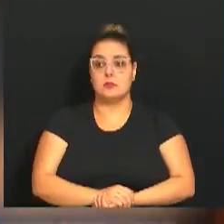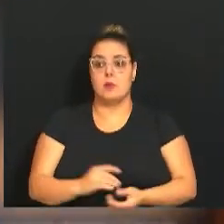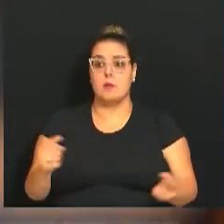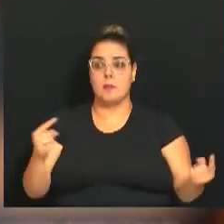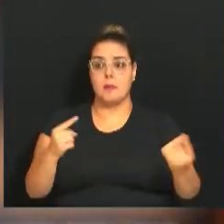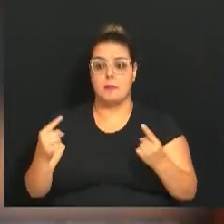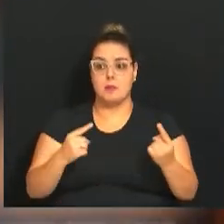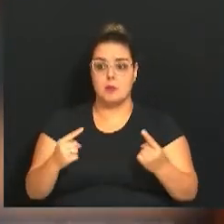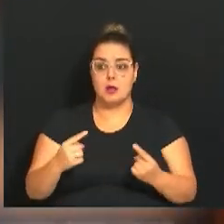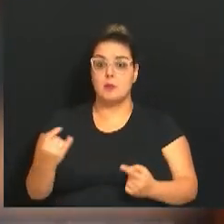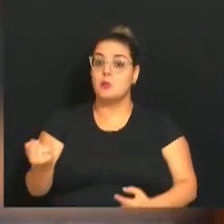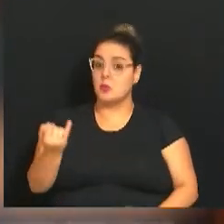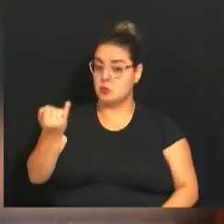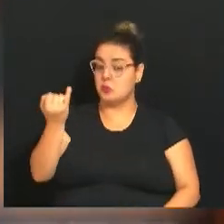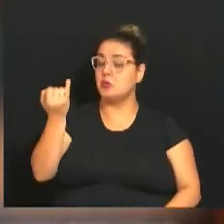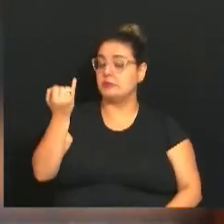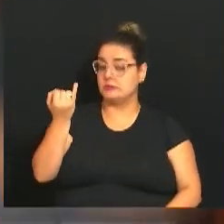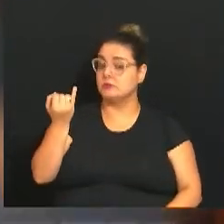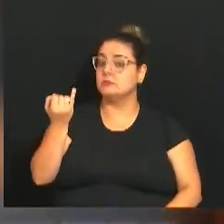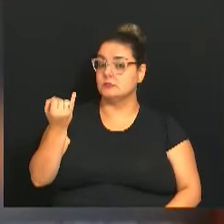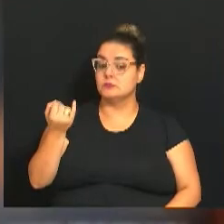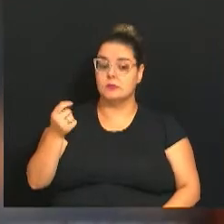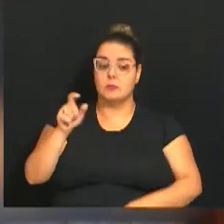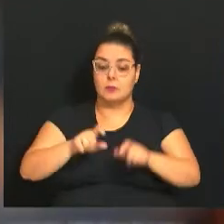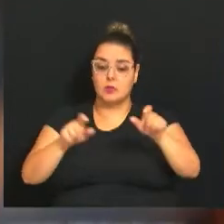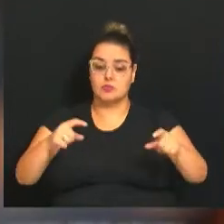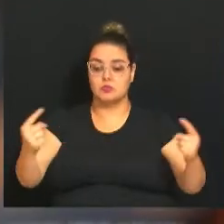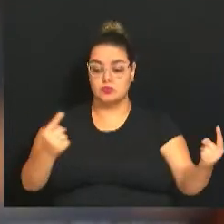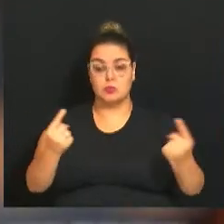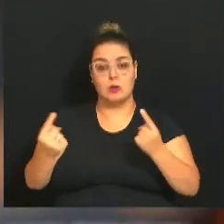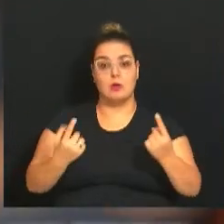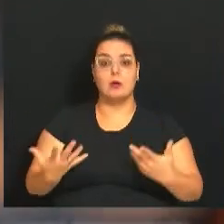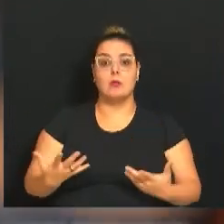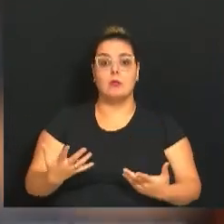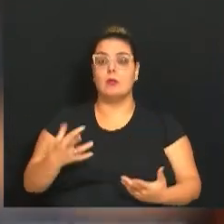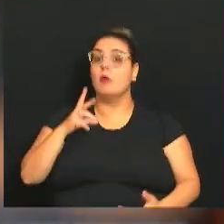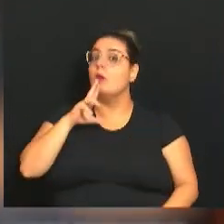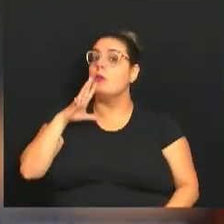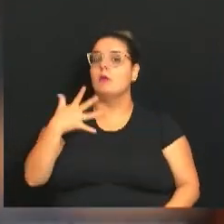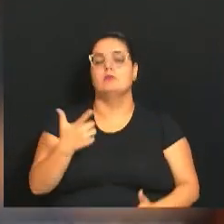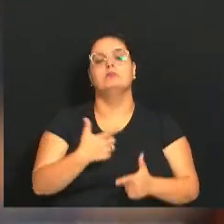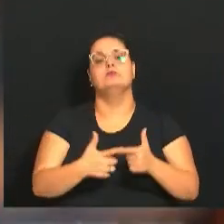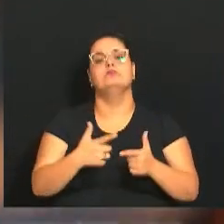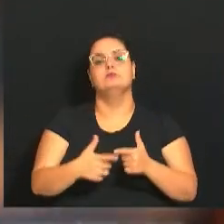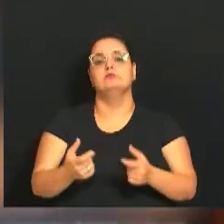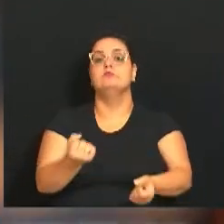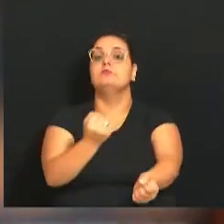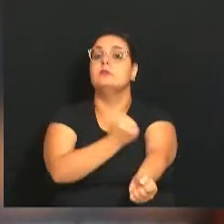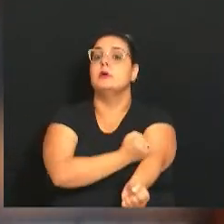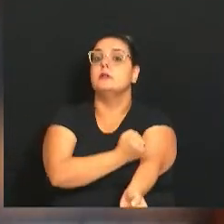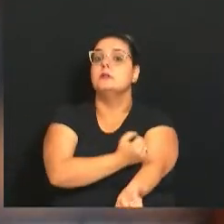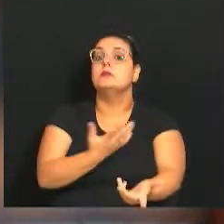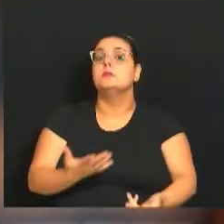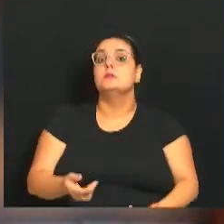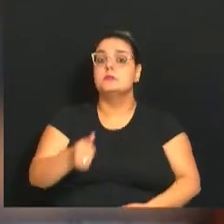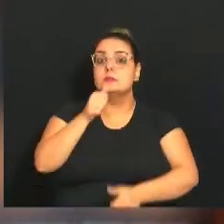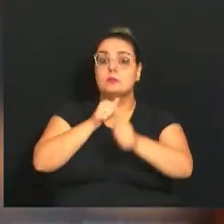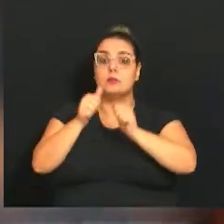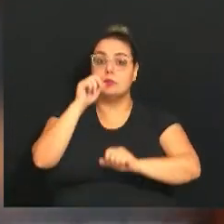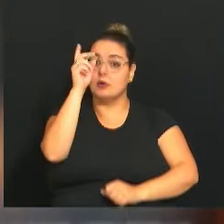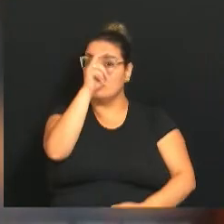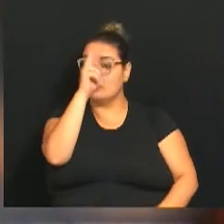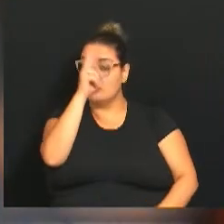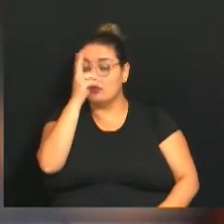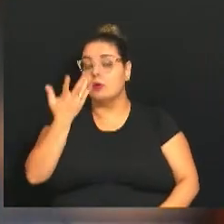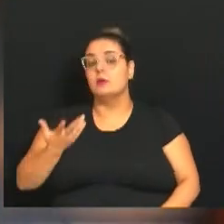considerável de pessoas que nos procuram para resolver o problema da dependência do álcool, e normalmente tem,